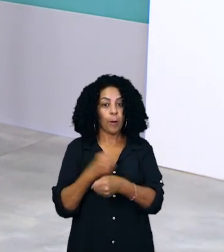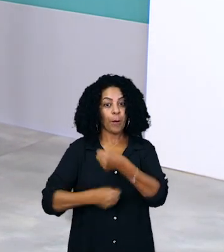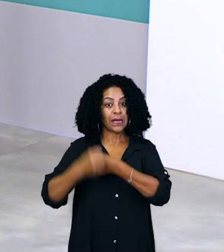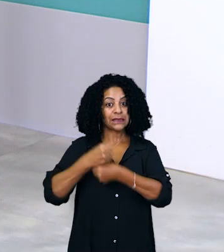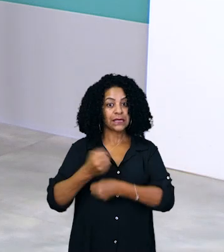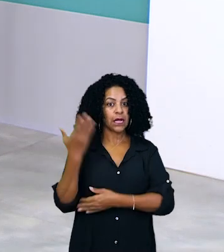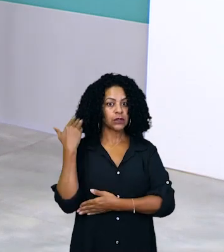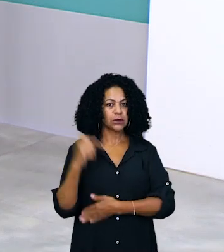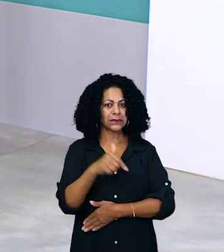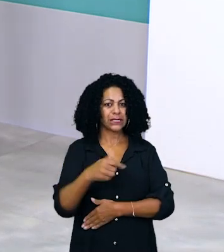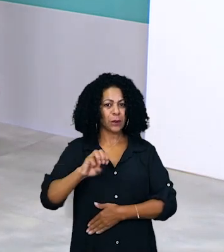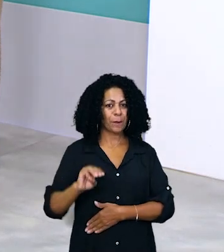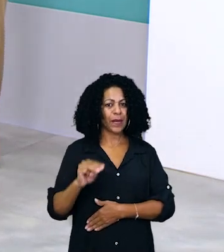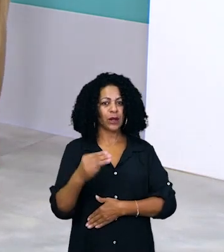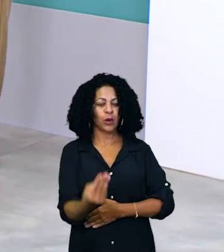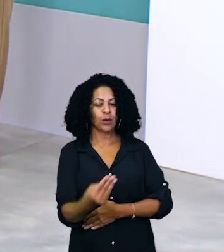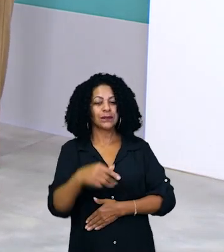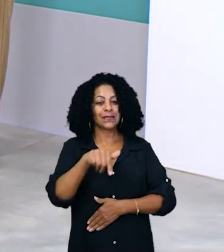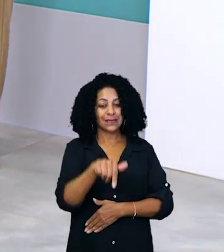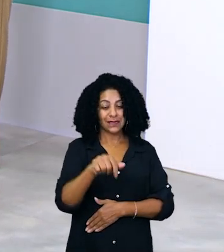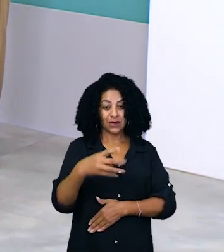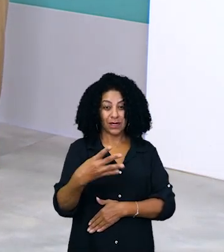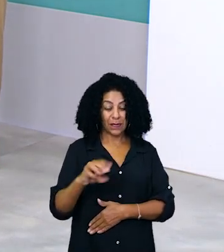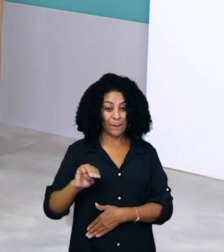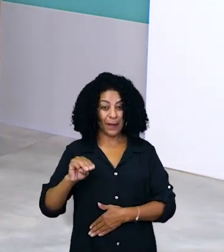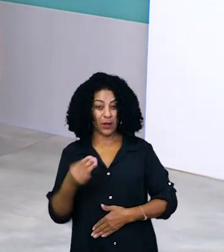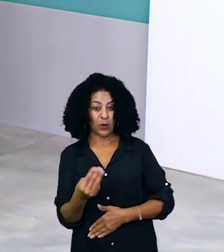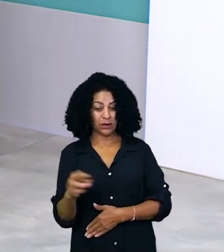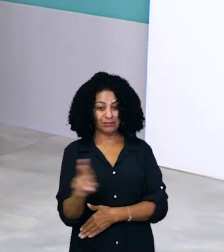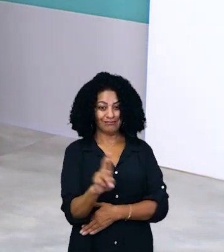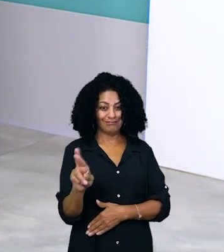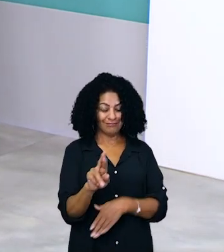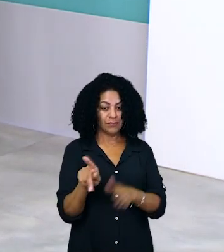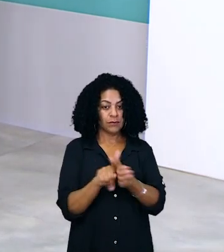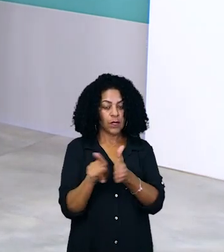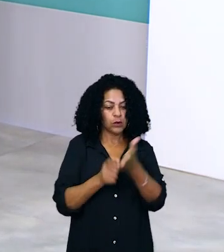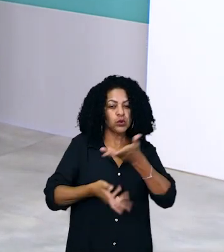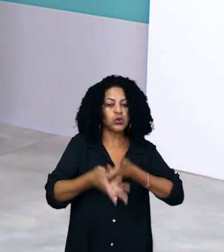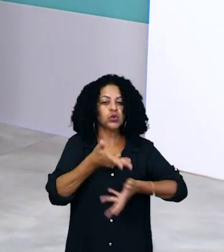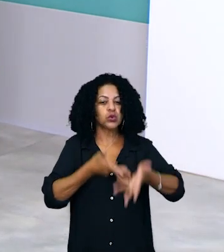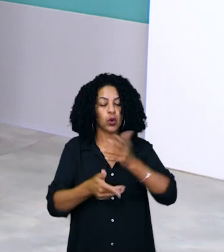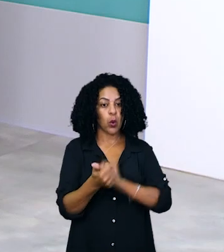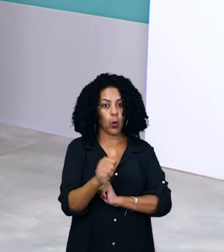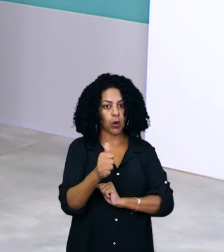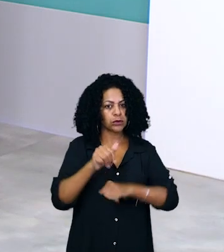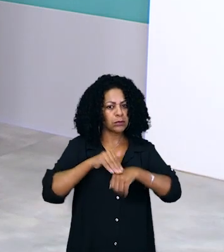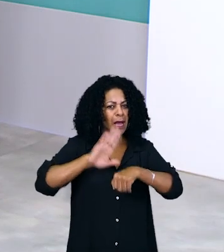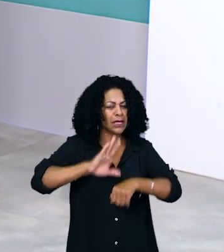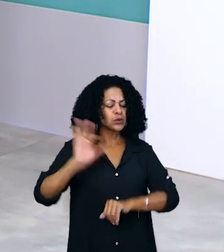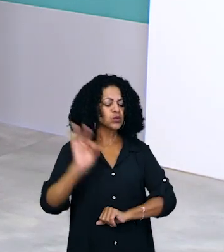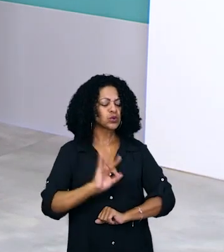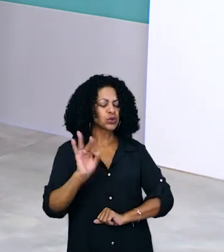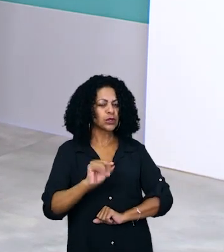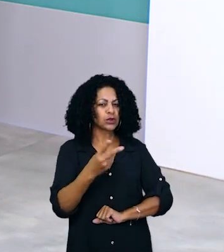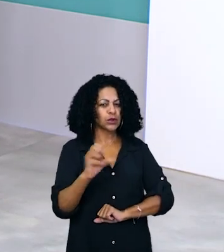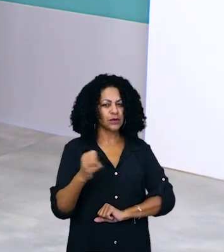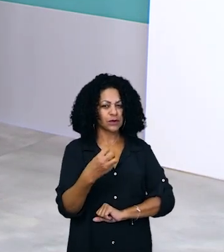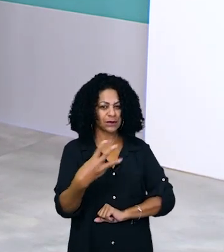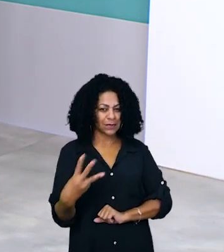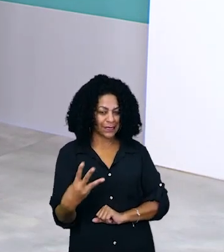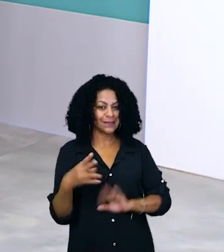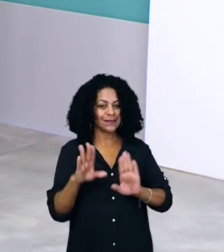movimentou só no ano passado 7 bilhões e 740 milhões de reais em conciliações. 11% a mais